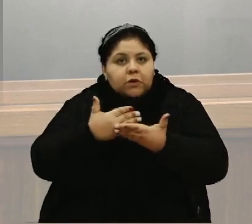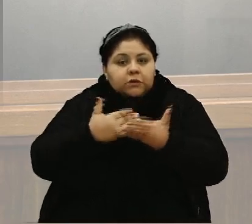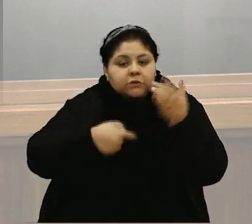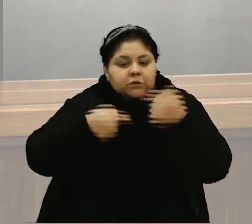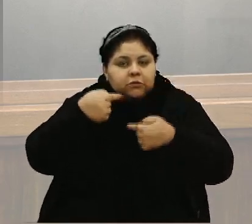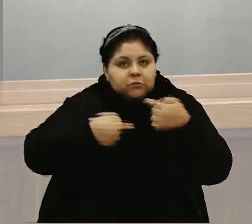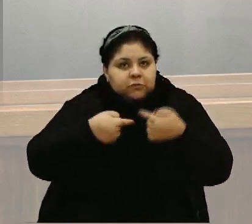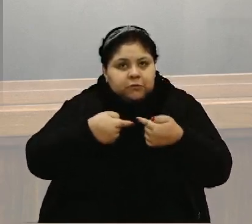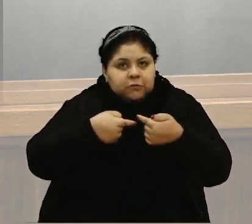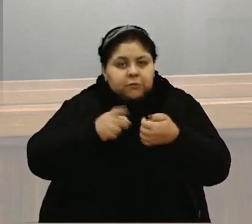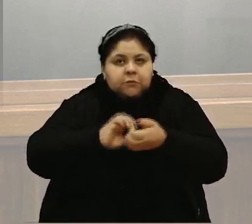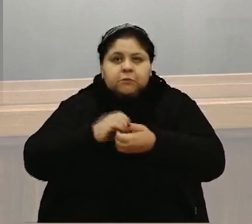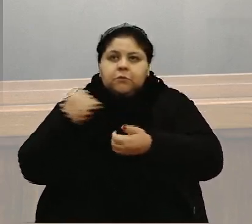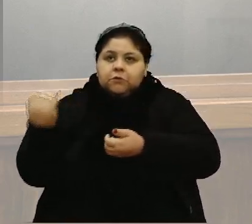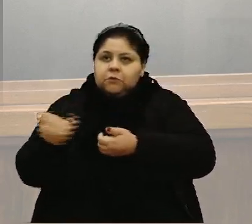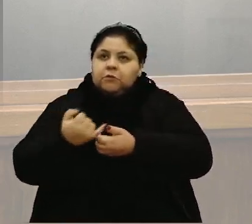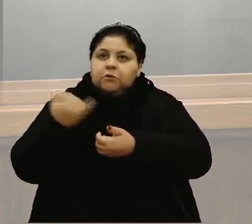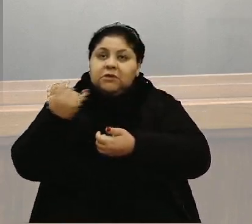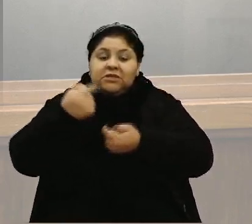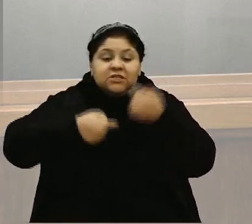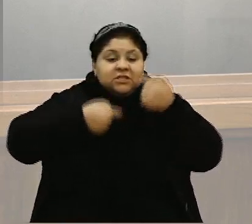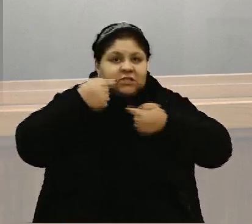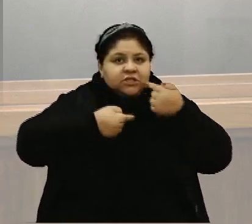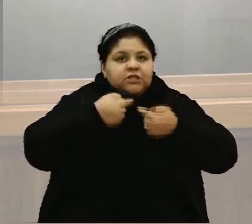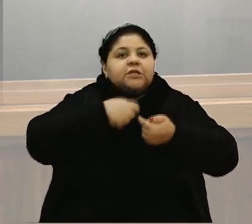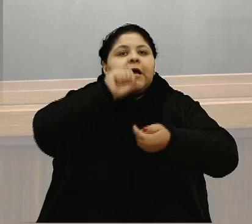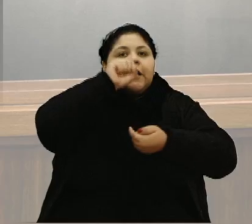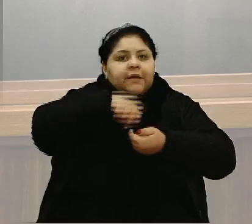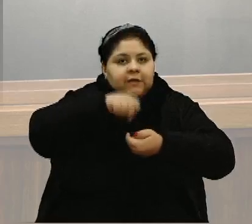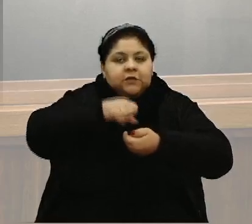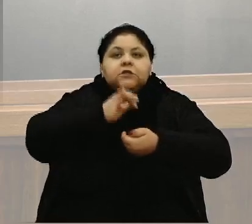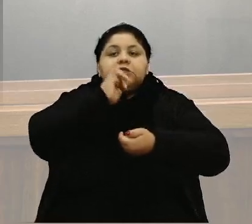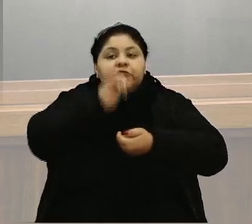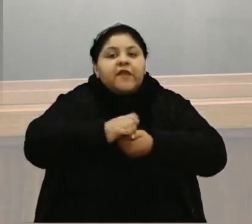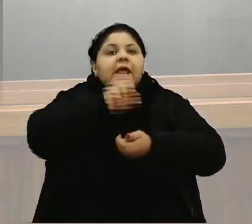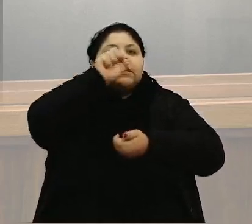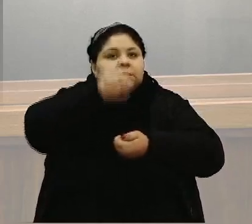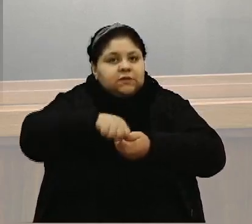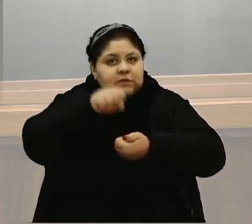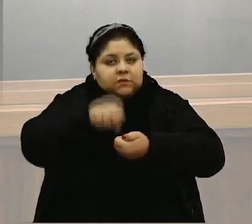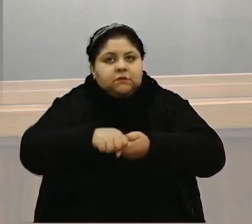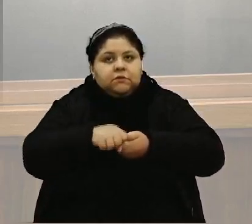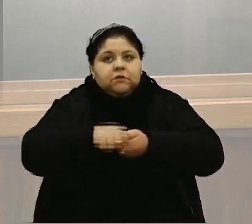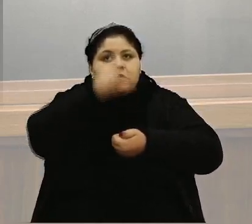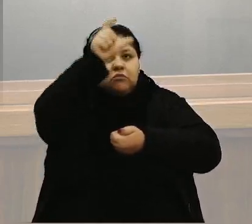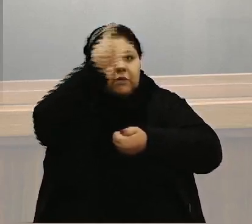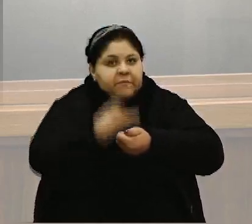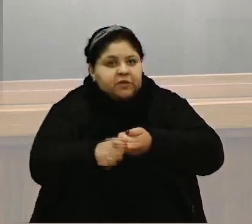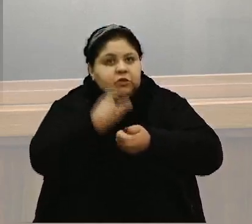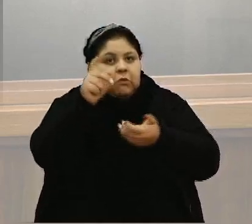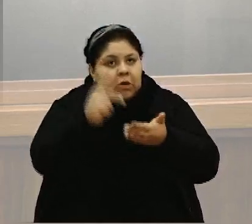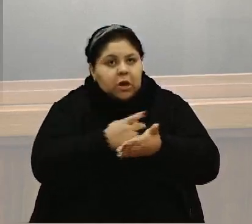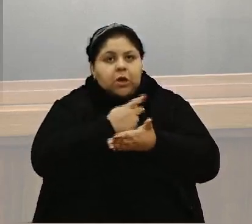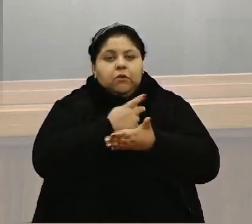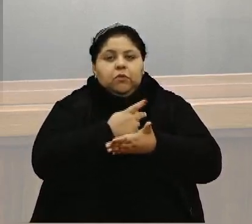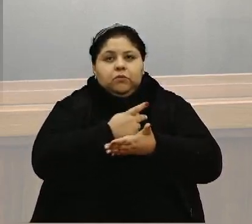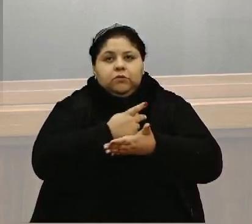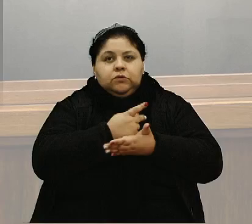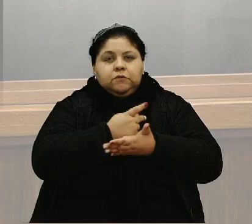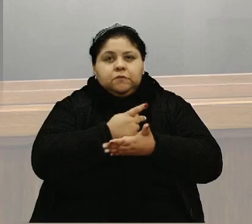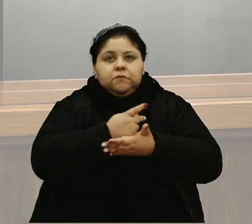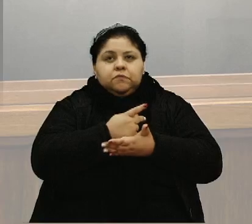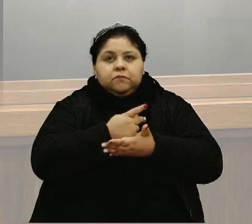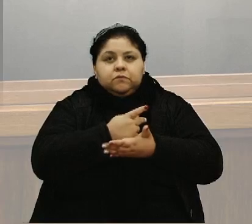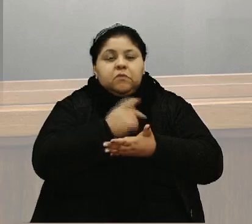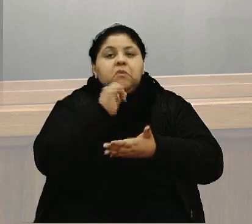debate. A importância de criticar sim, de falar sim quando uma pessoa comete algum erro desse,